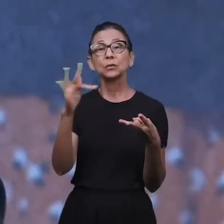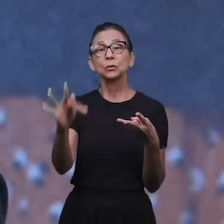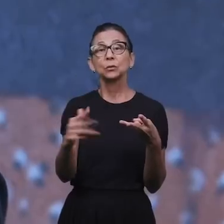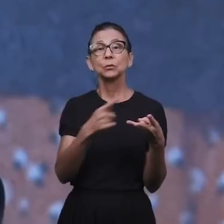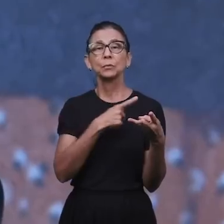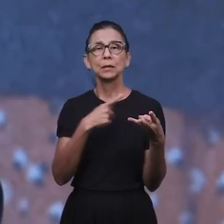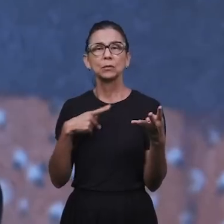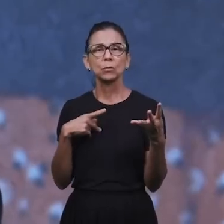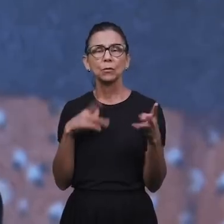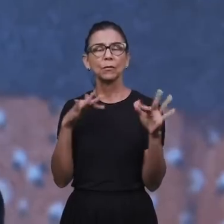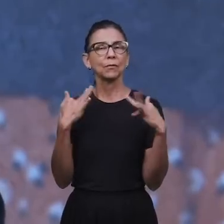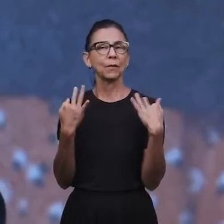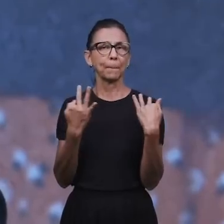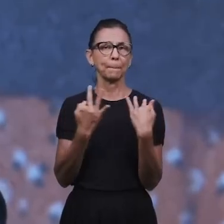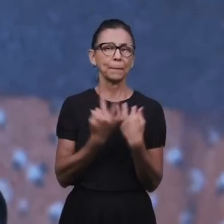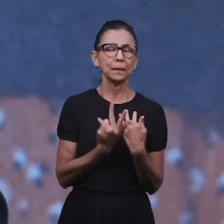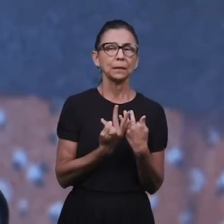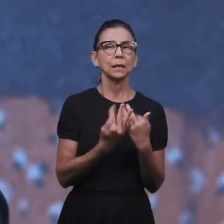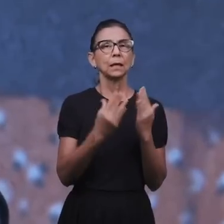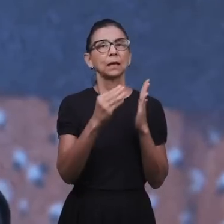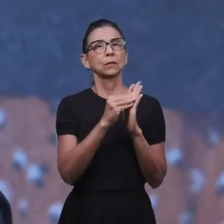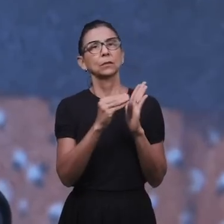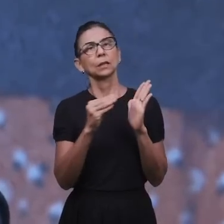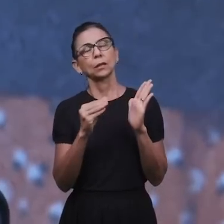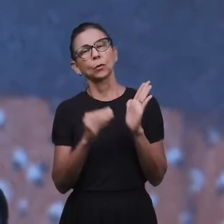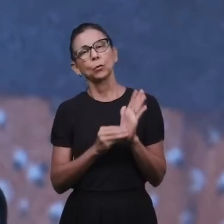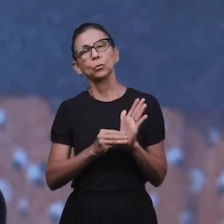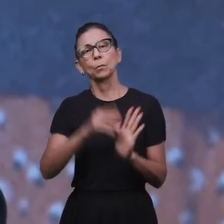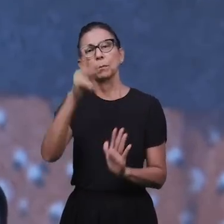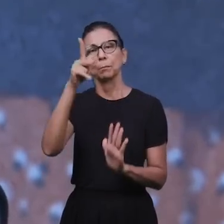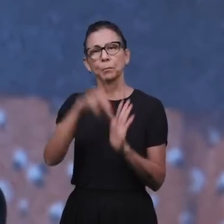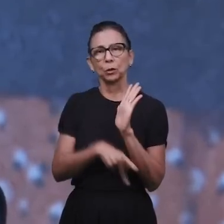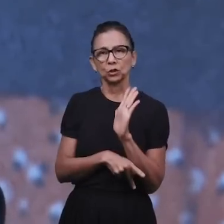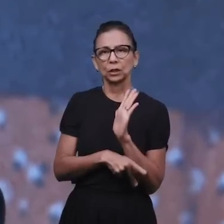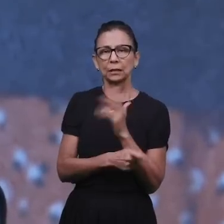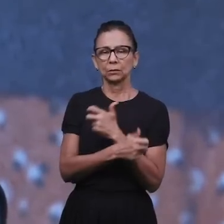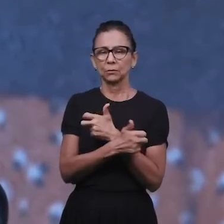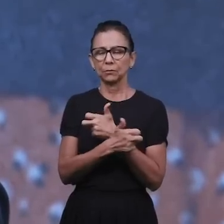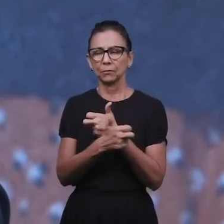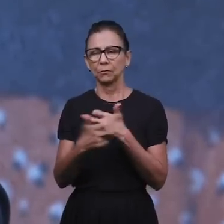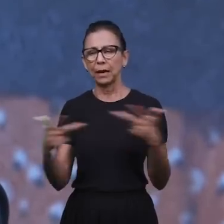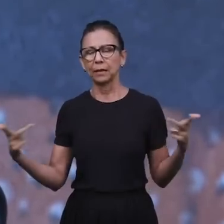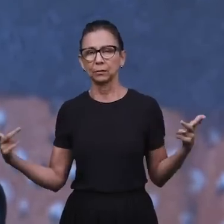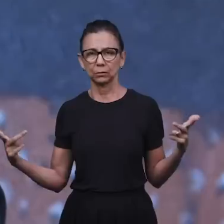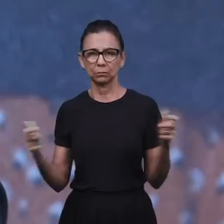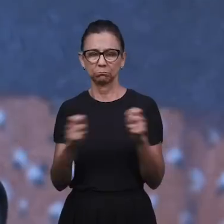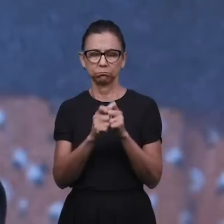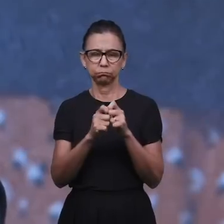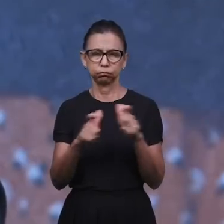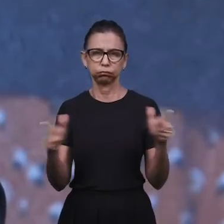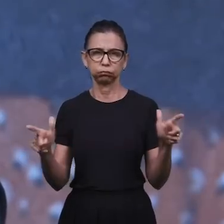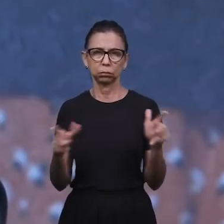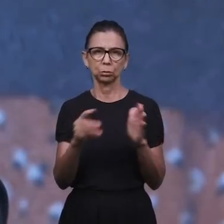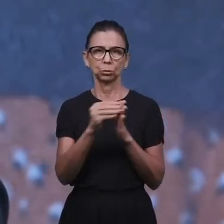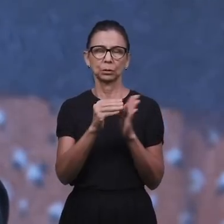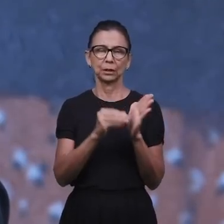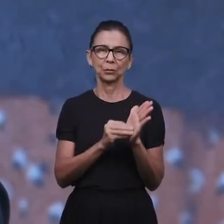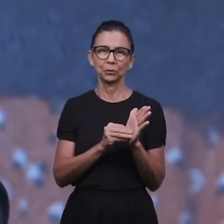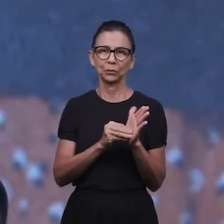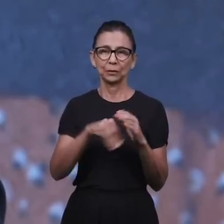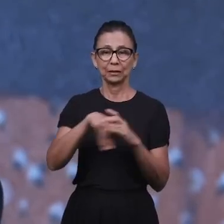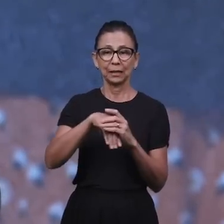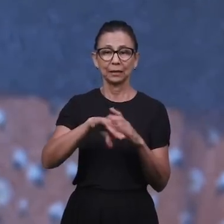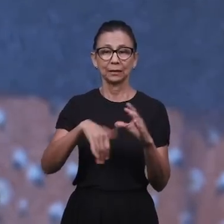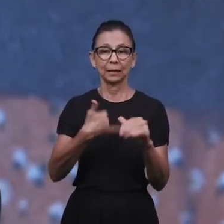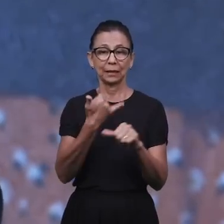que almejam o episcopado, conteúdos para a família, conteúdos que falam sobre os nossos projetos, ou seja, né, nós temos uma quantidade